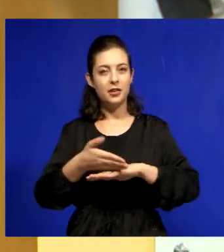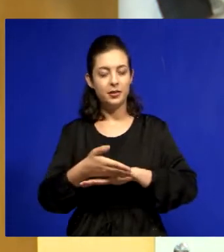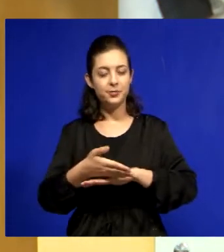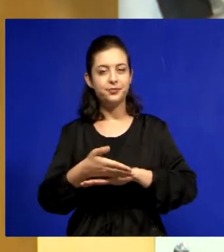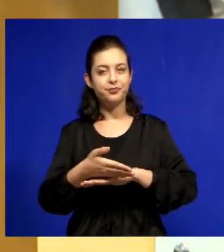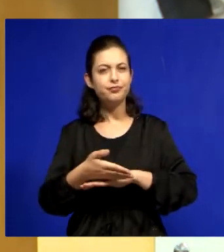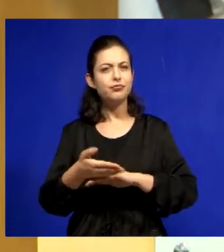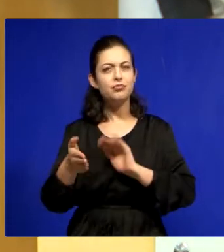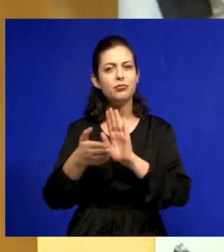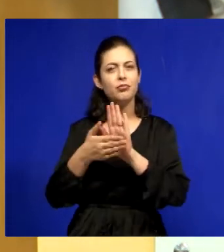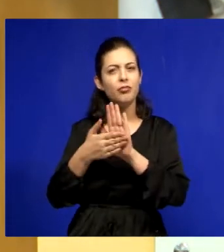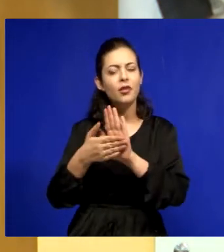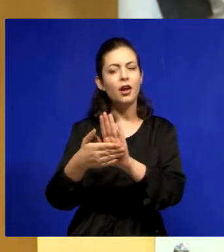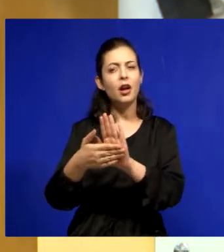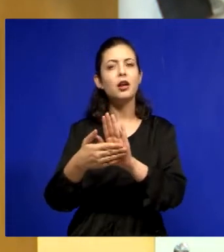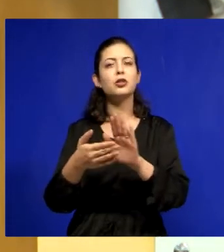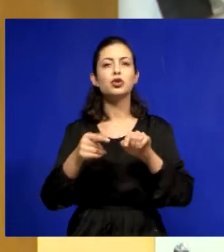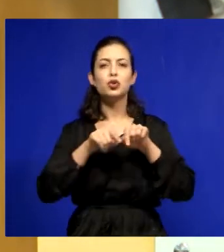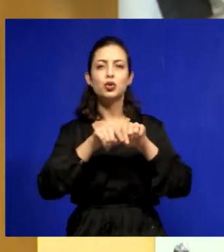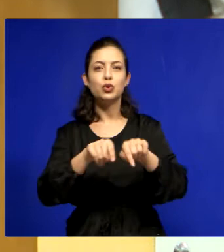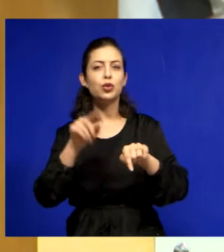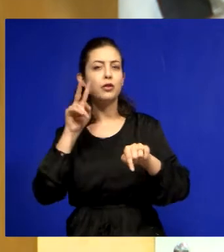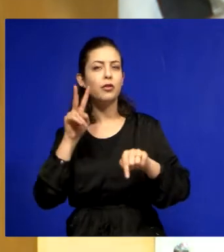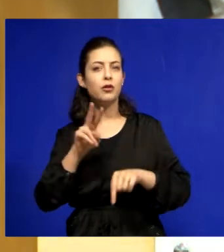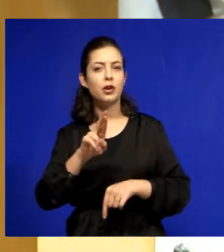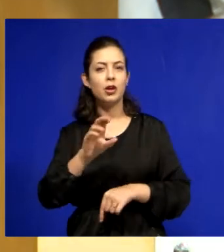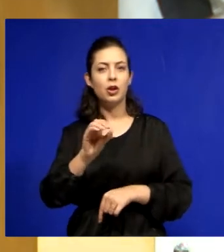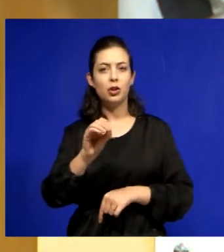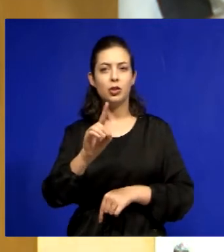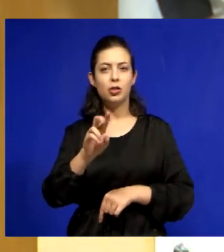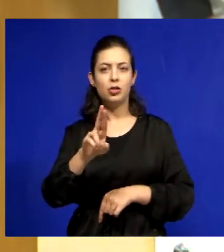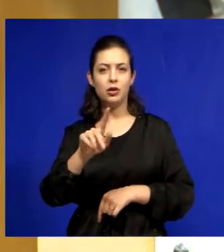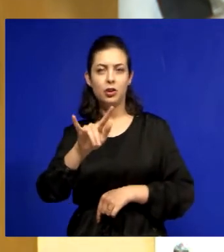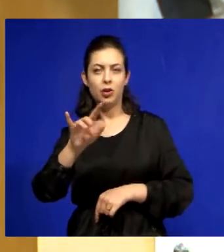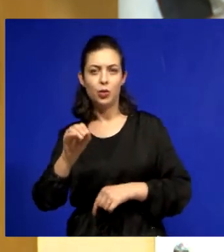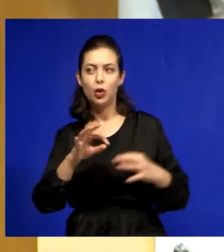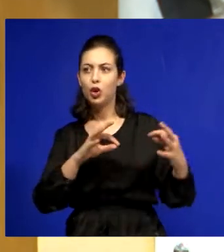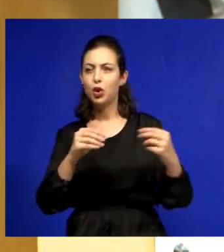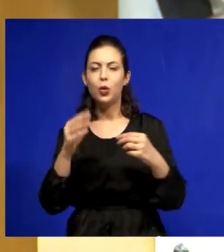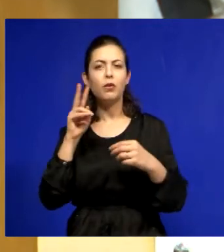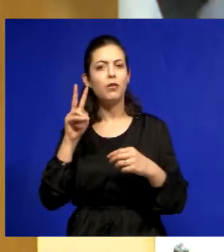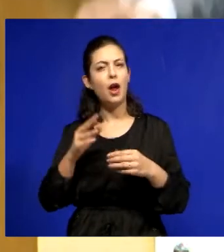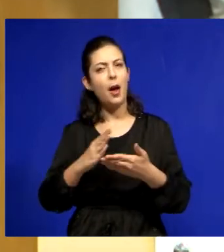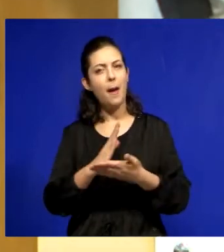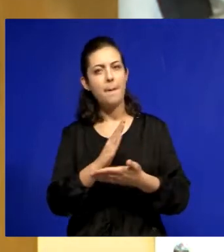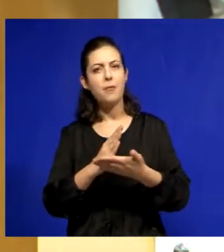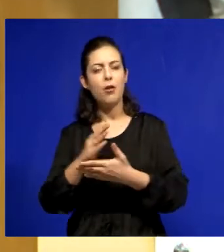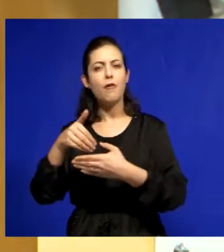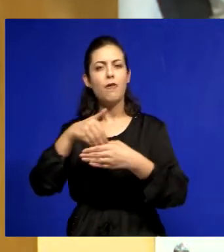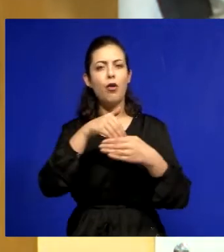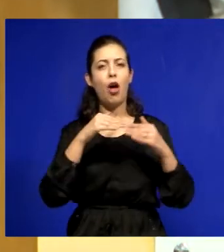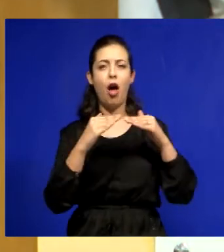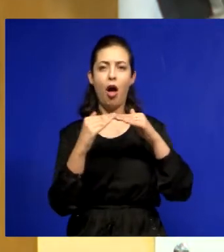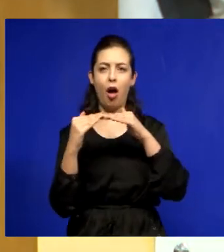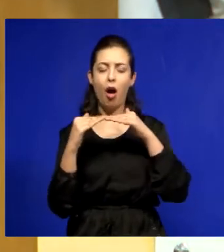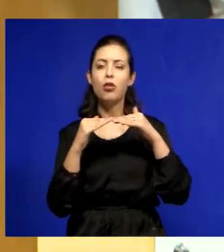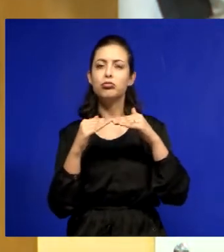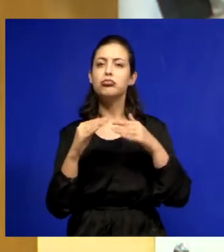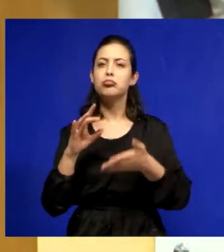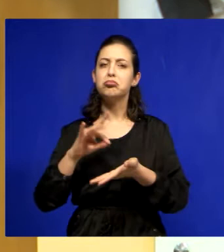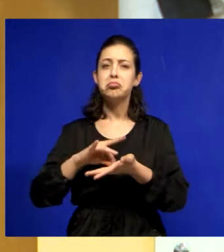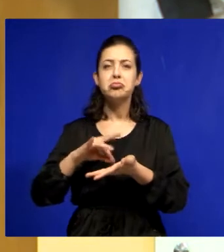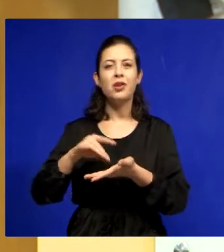propondo esse projeto junto com o vereador rodrigo do qual todos os vereadores aqui aprovaram e nós fizemos isso exatamente